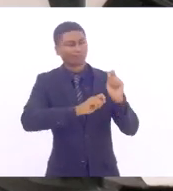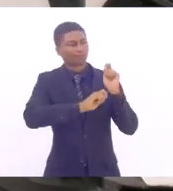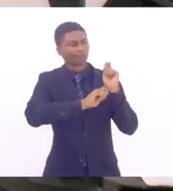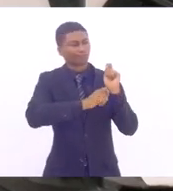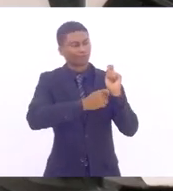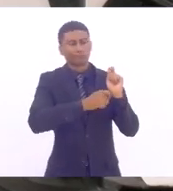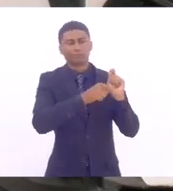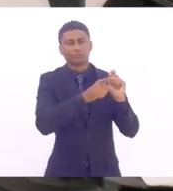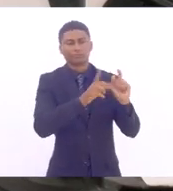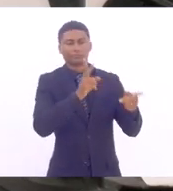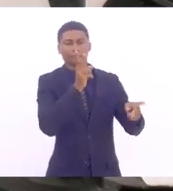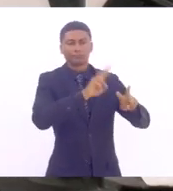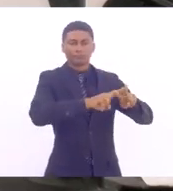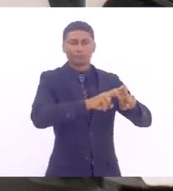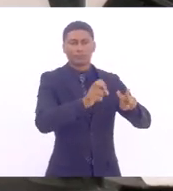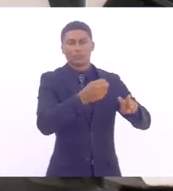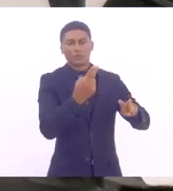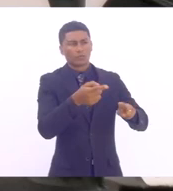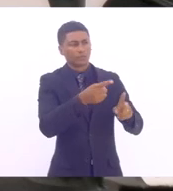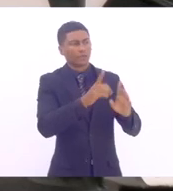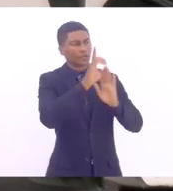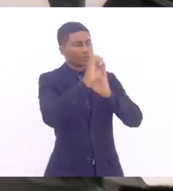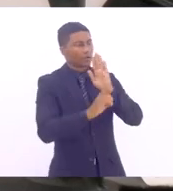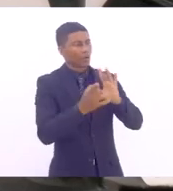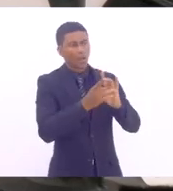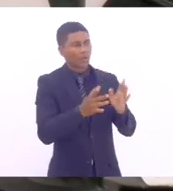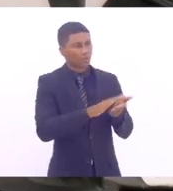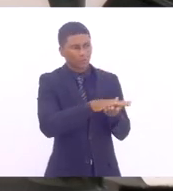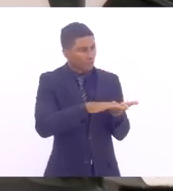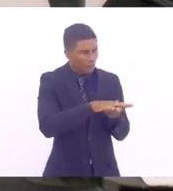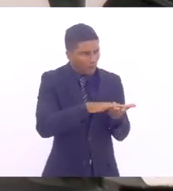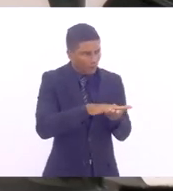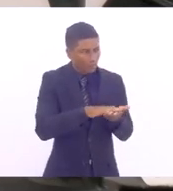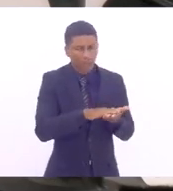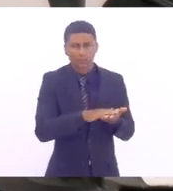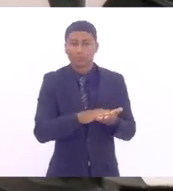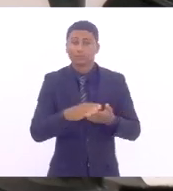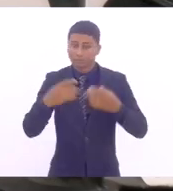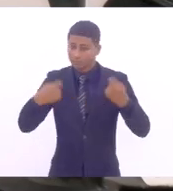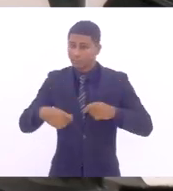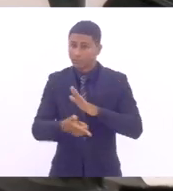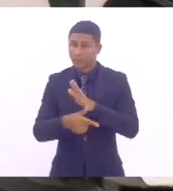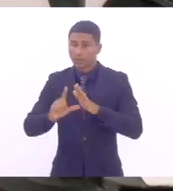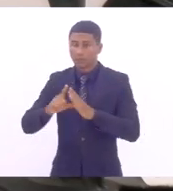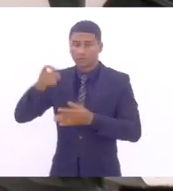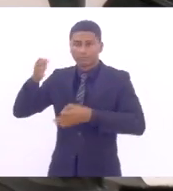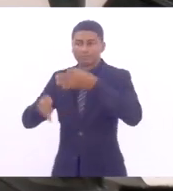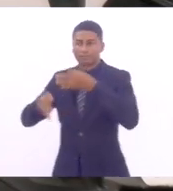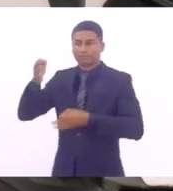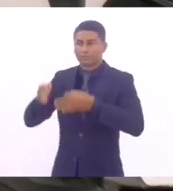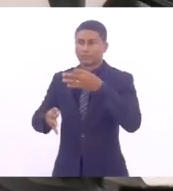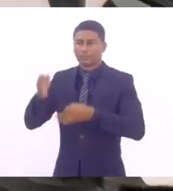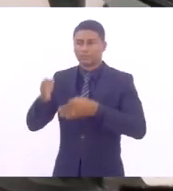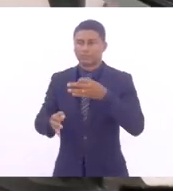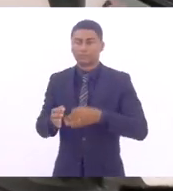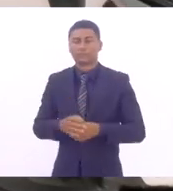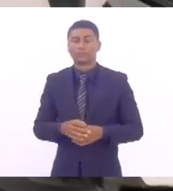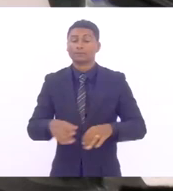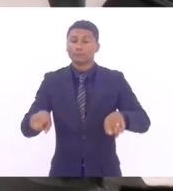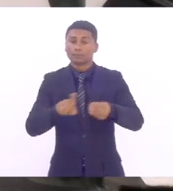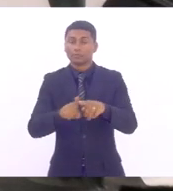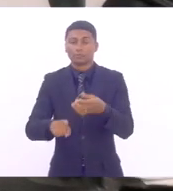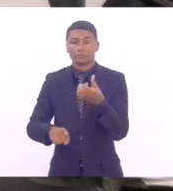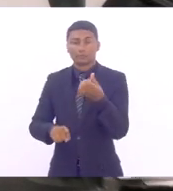devido processo judicial. E, por fim, quero trazer que é uma questão muito cara também